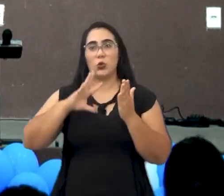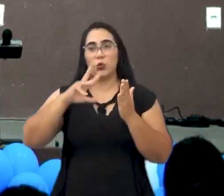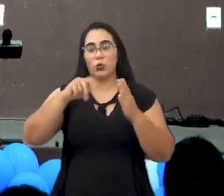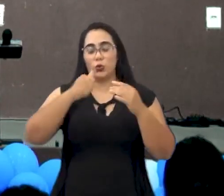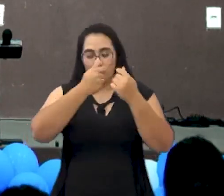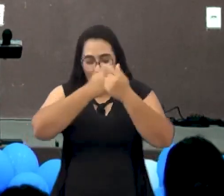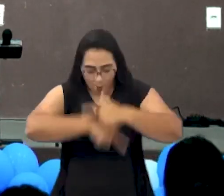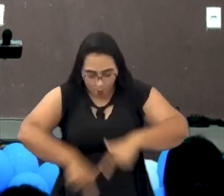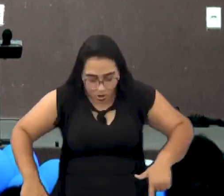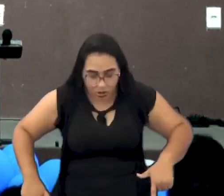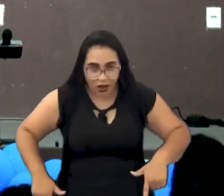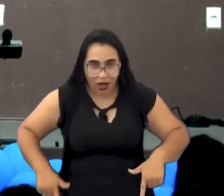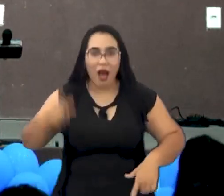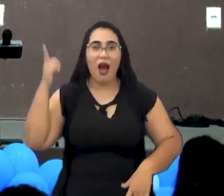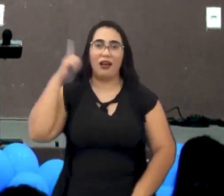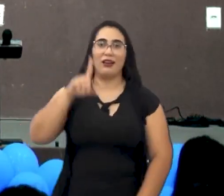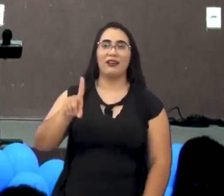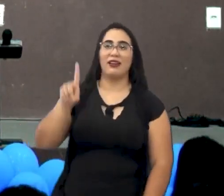dele.